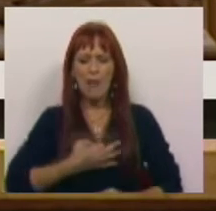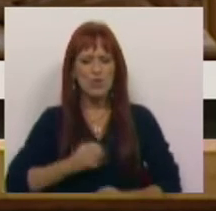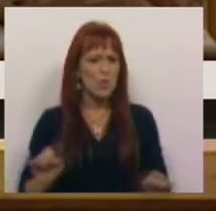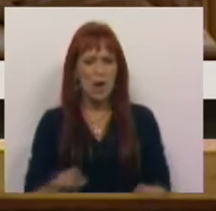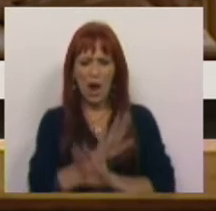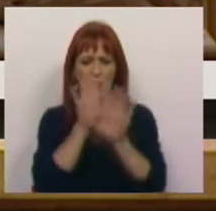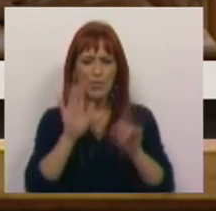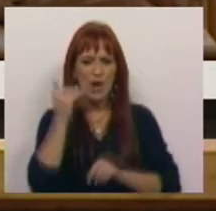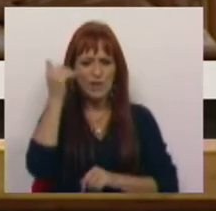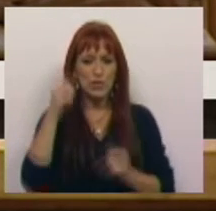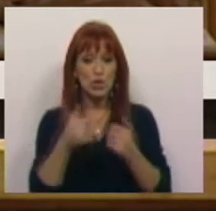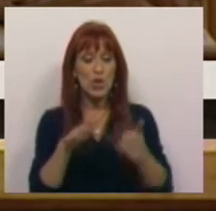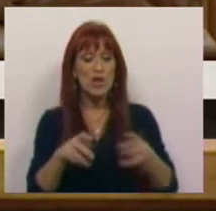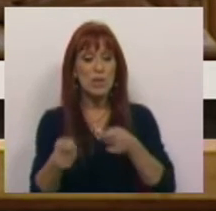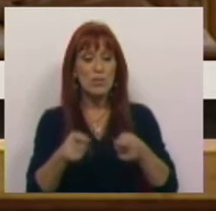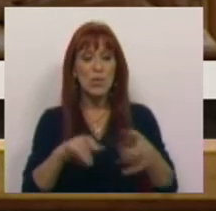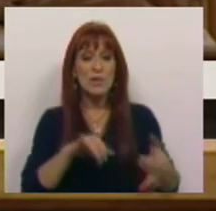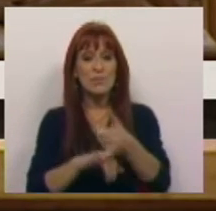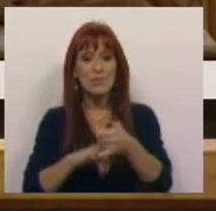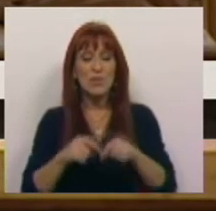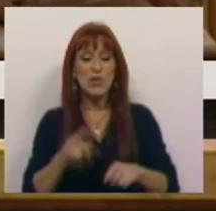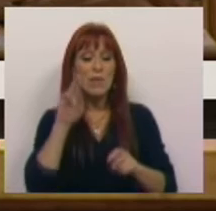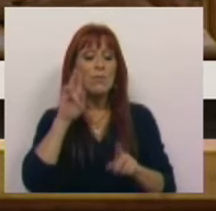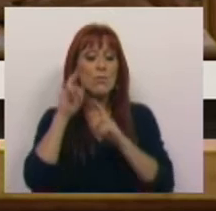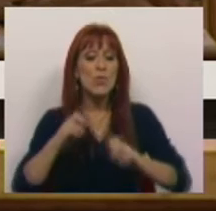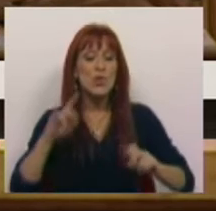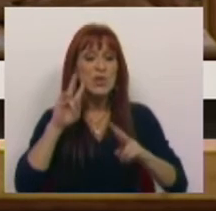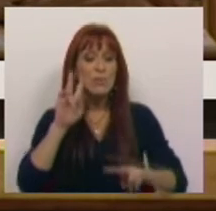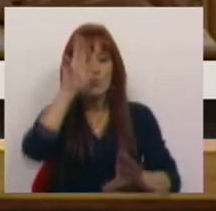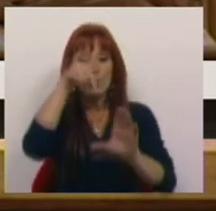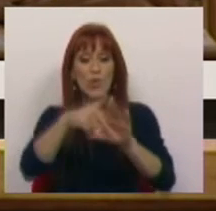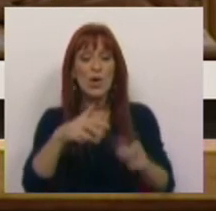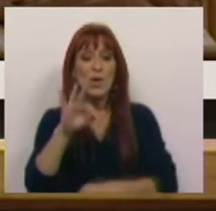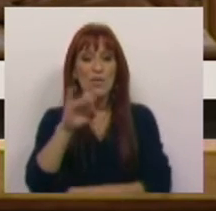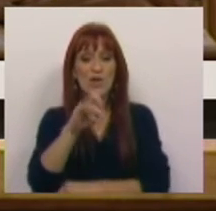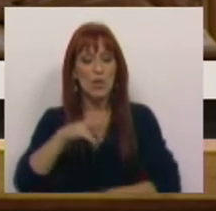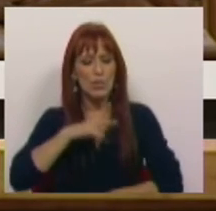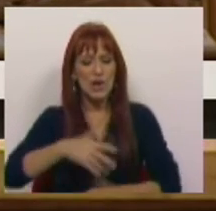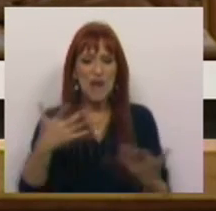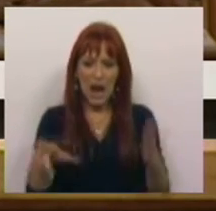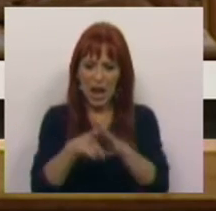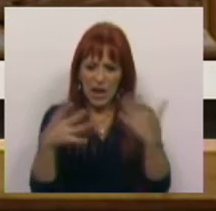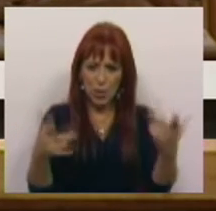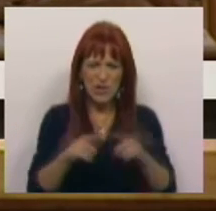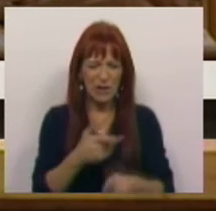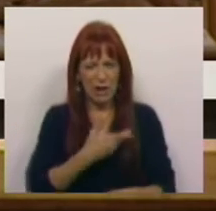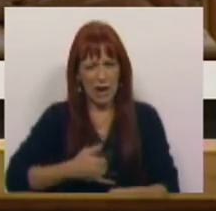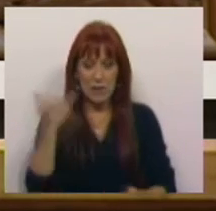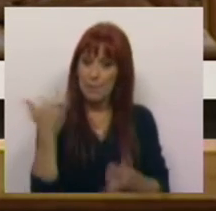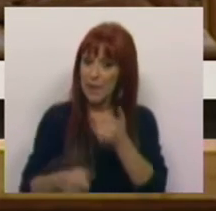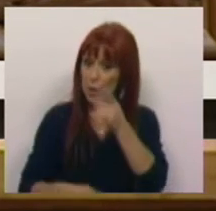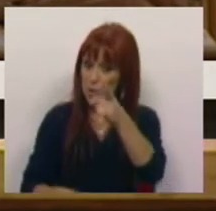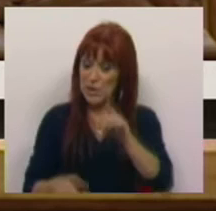absolutamente clara sobre o futuro de todas as concessões para a prospecção e exploração de combustíveis fósseis em Portugal. A atual lei, caquética e